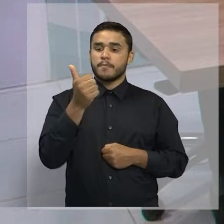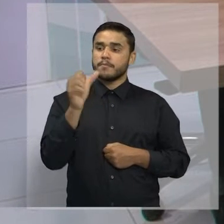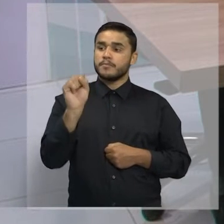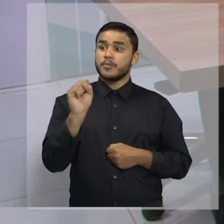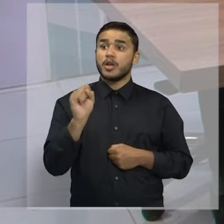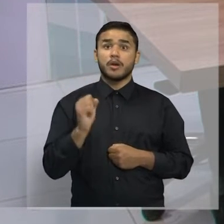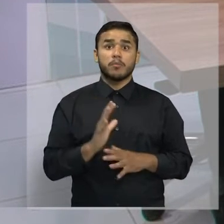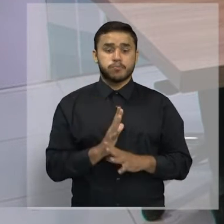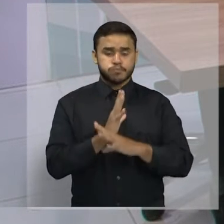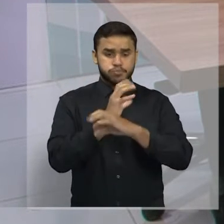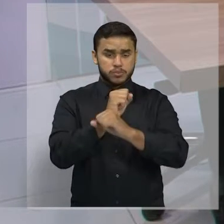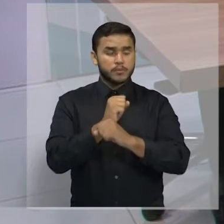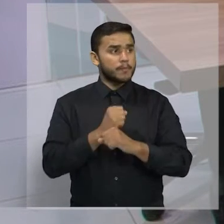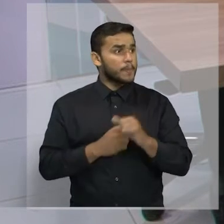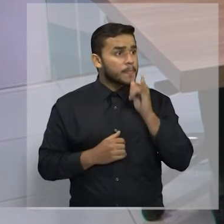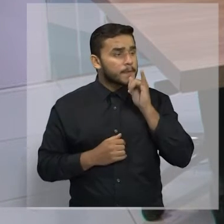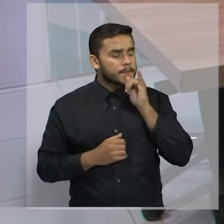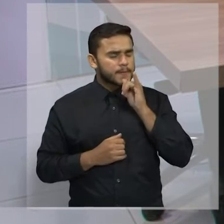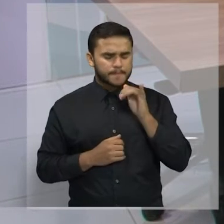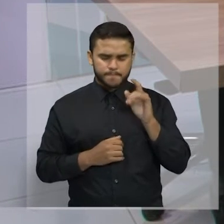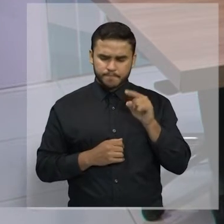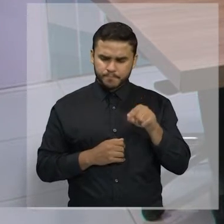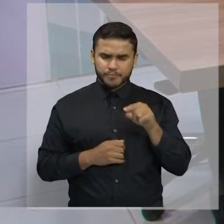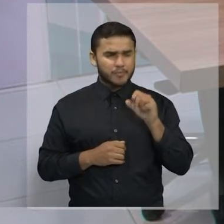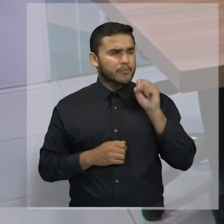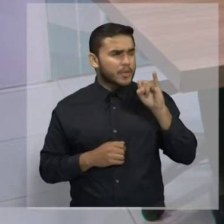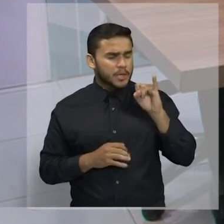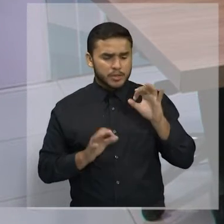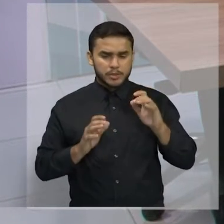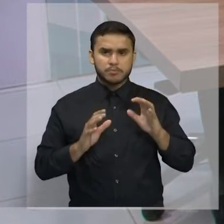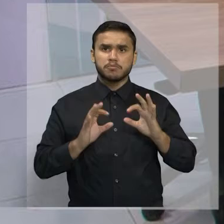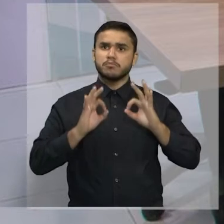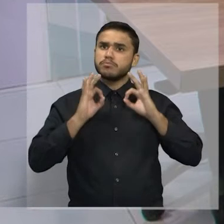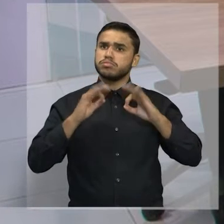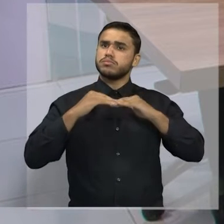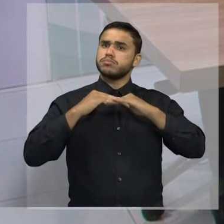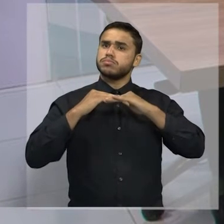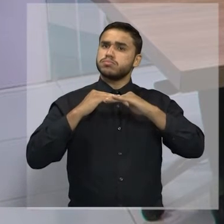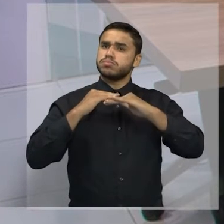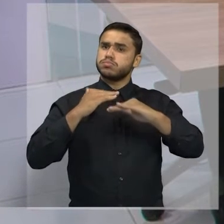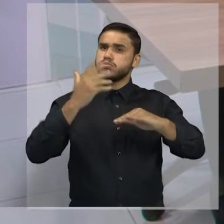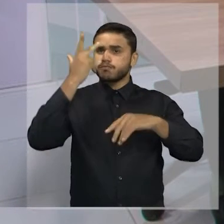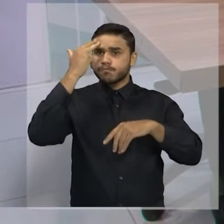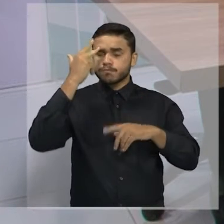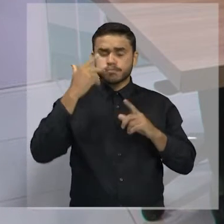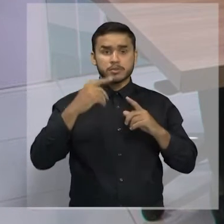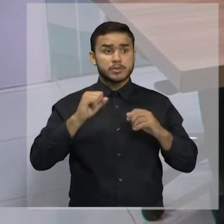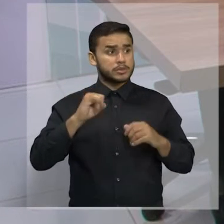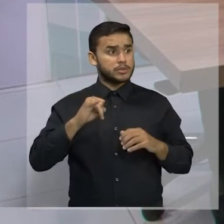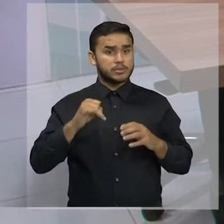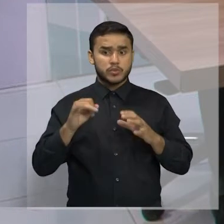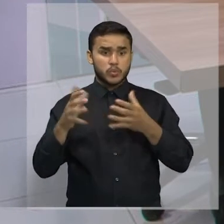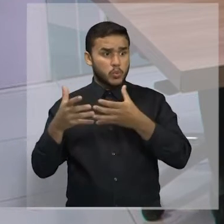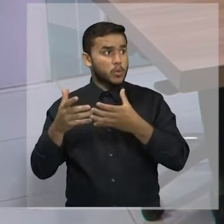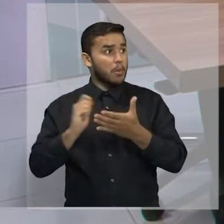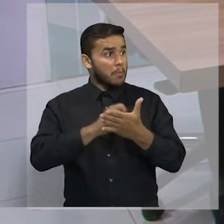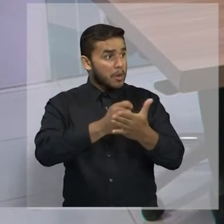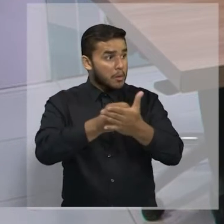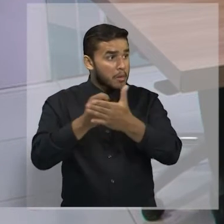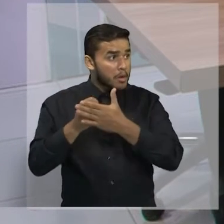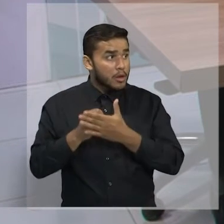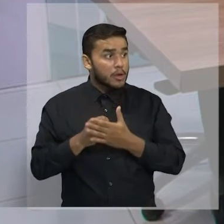Então, eu estou retirando, porque se o sistema, se ele supõe-se equilibrado, o servidor entrava